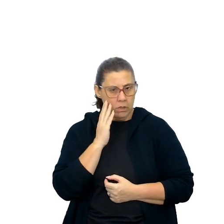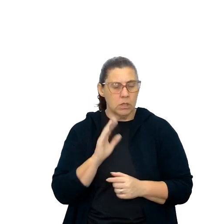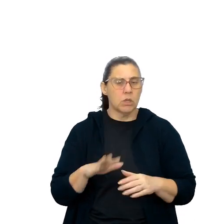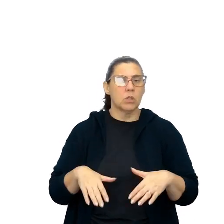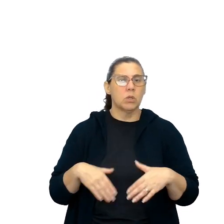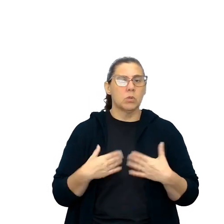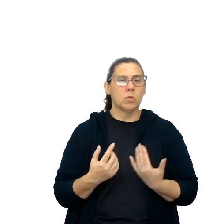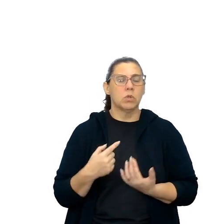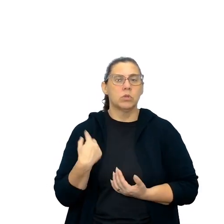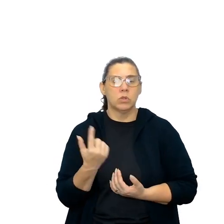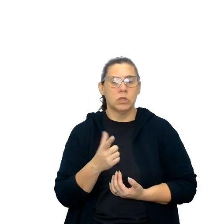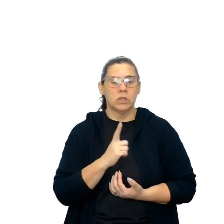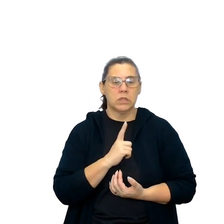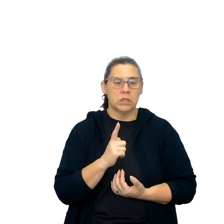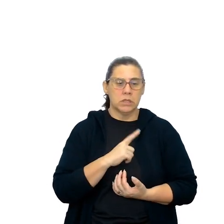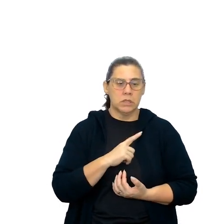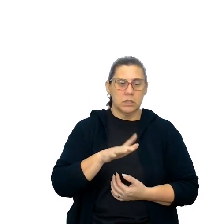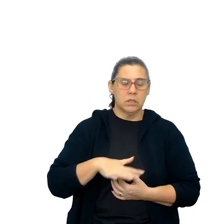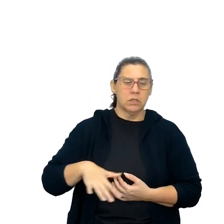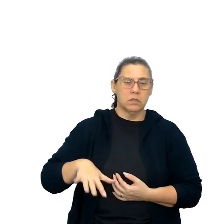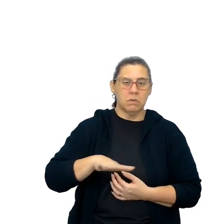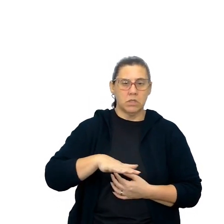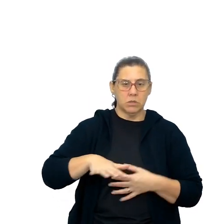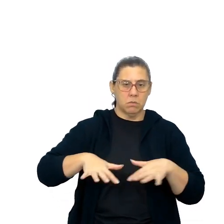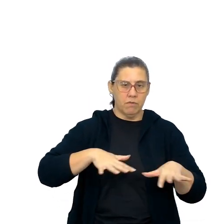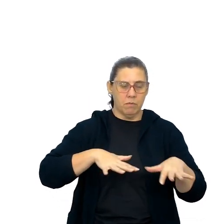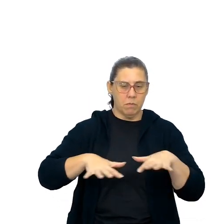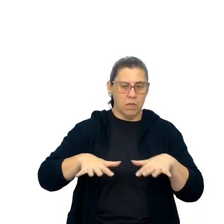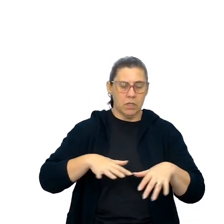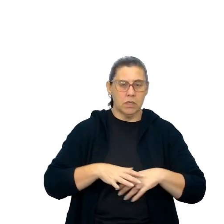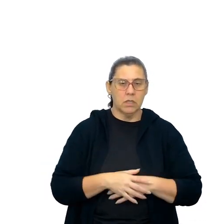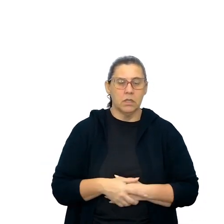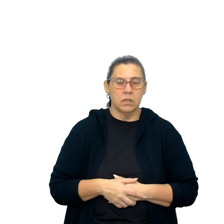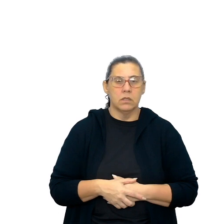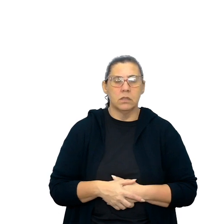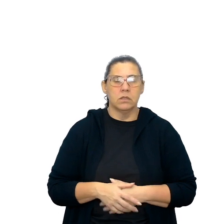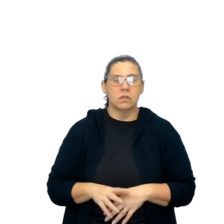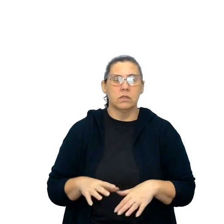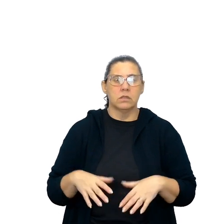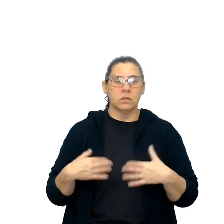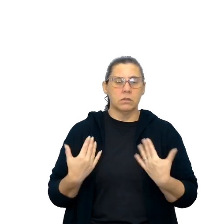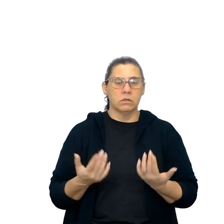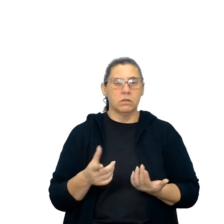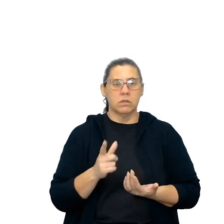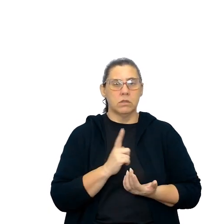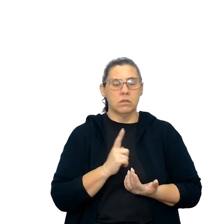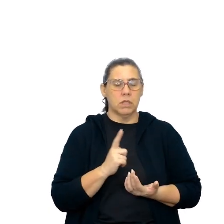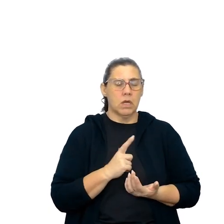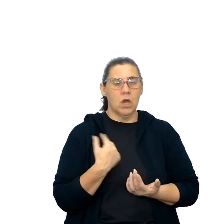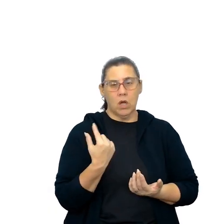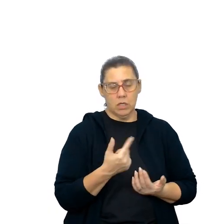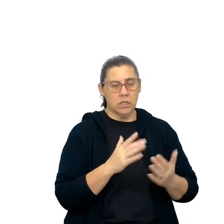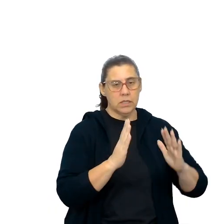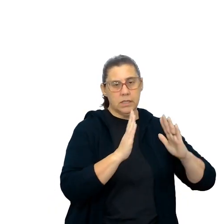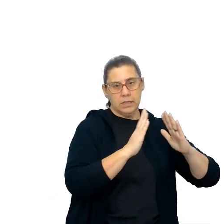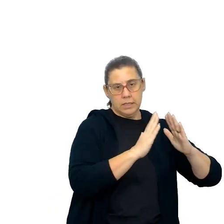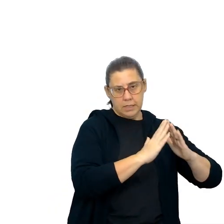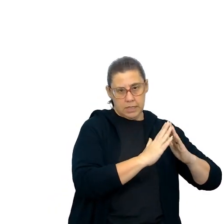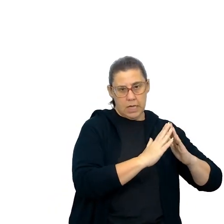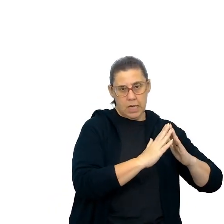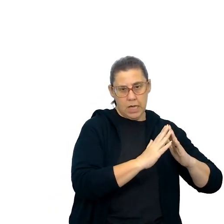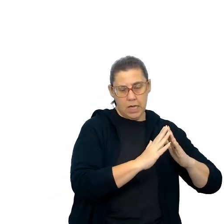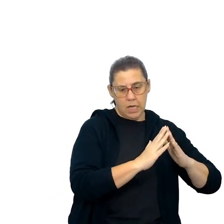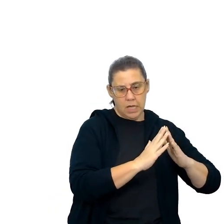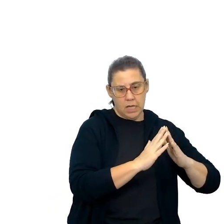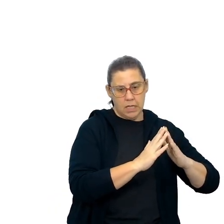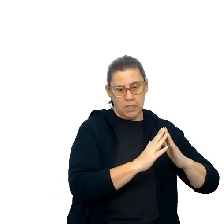quanto a gente tem de espaço para se movimentar. Tanto é que quando a gente está em casa, né, e a